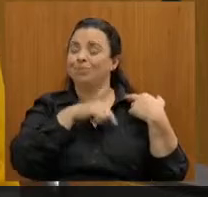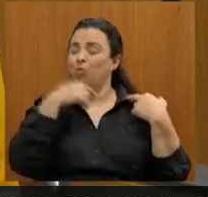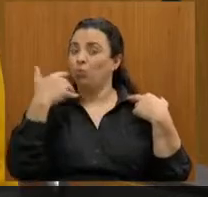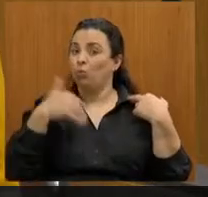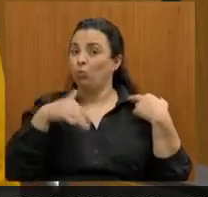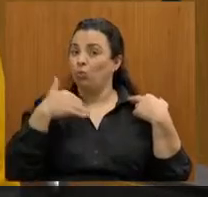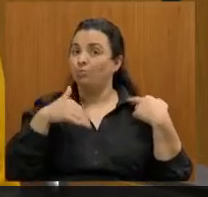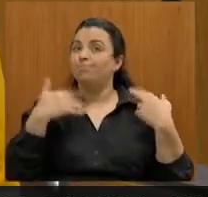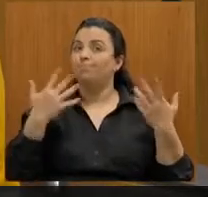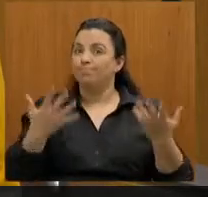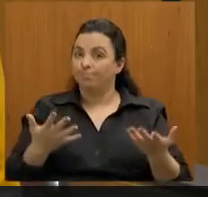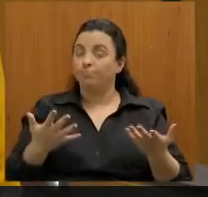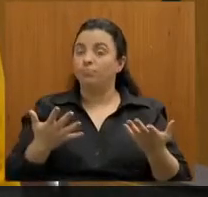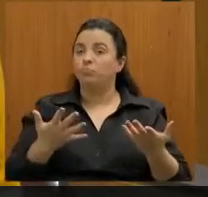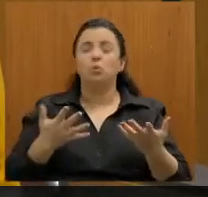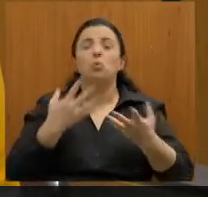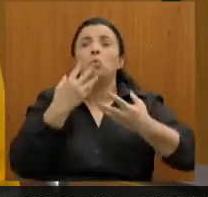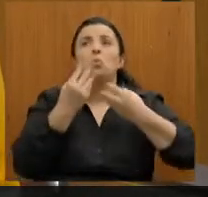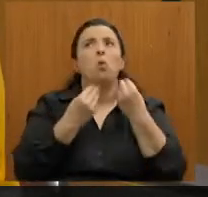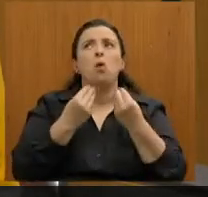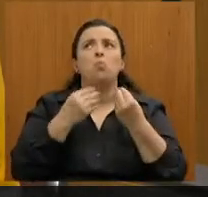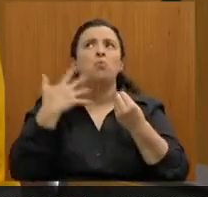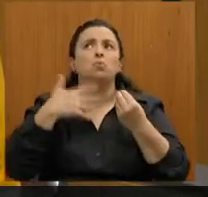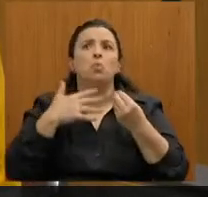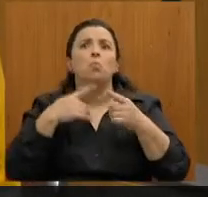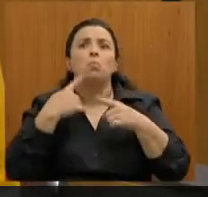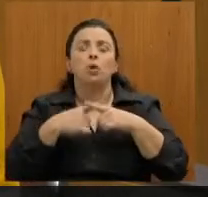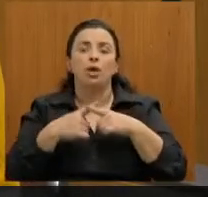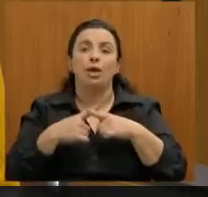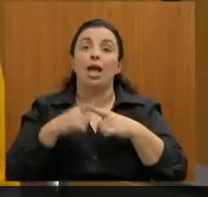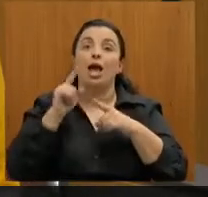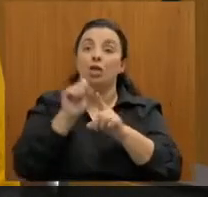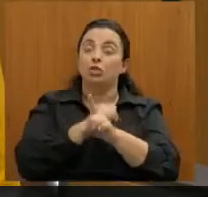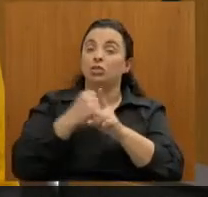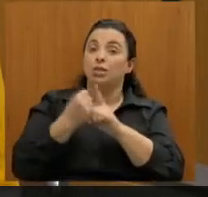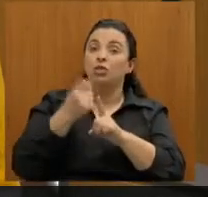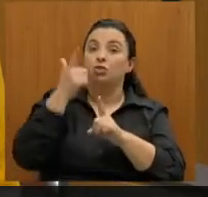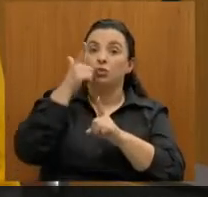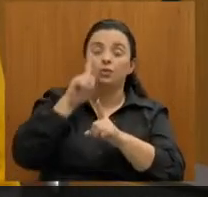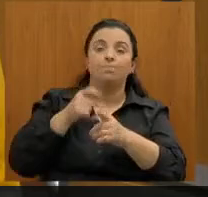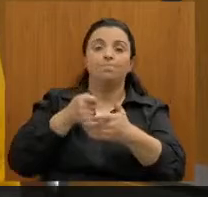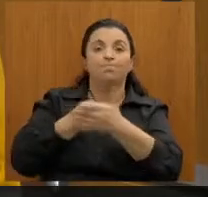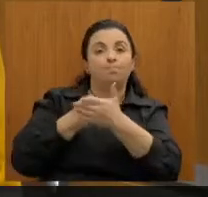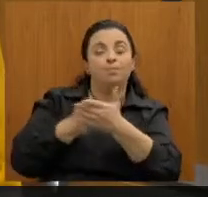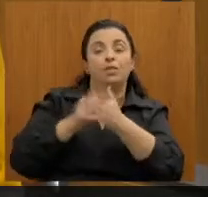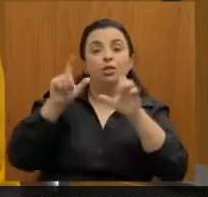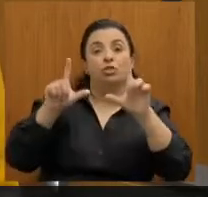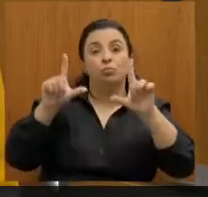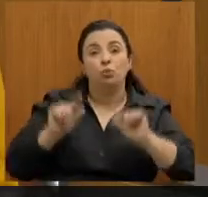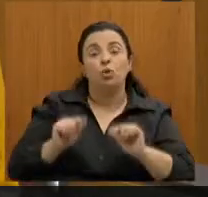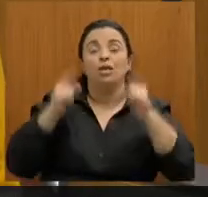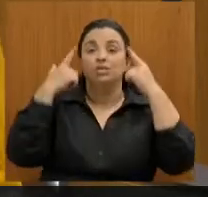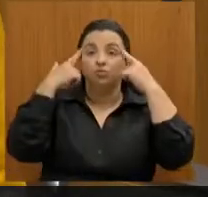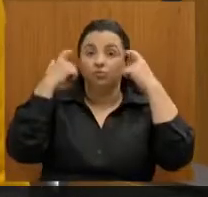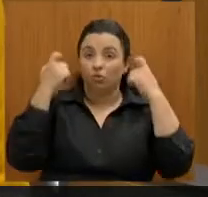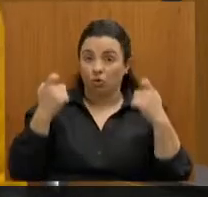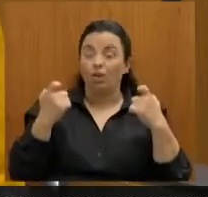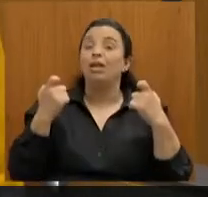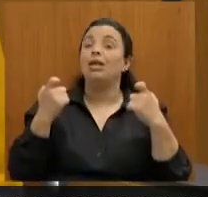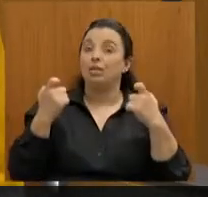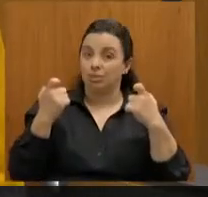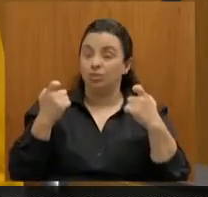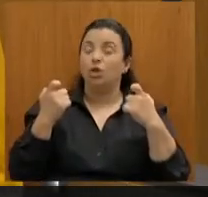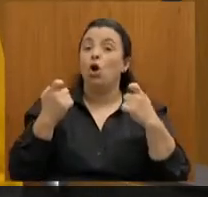que a sociedade consegue enfrentar e diminuir todas as violências que são praticadas